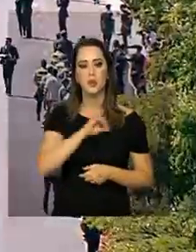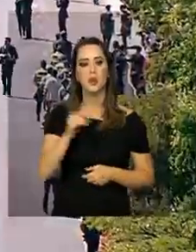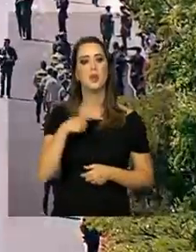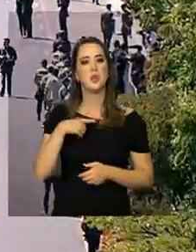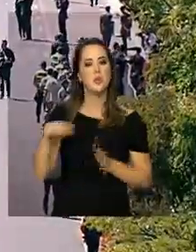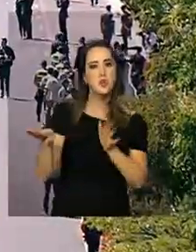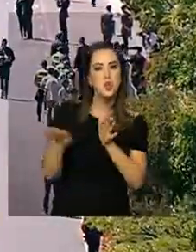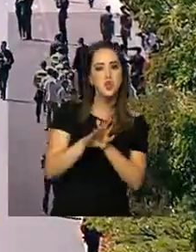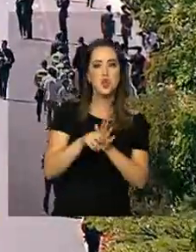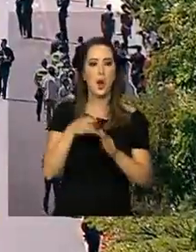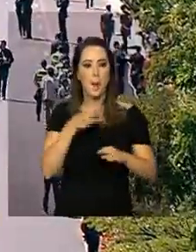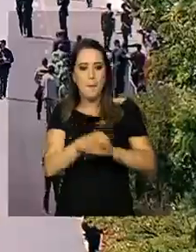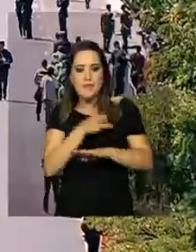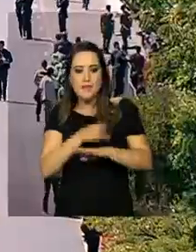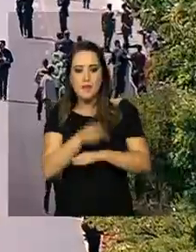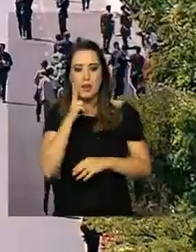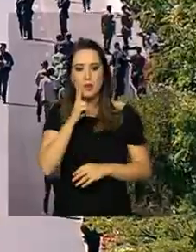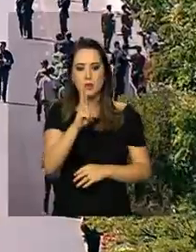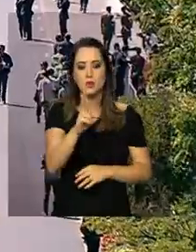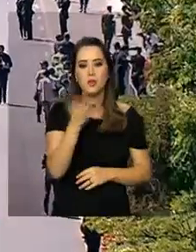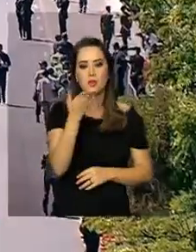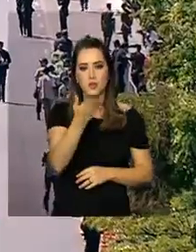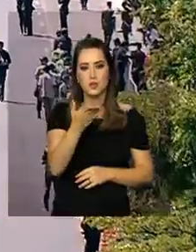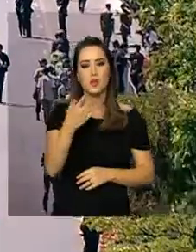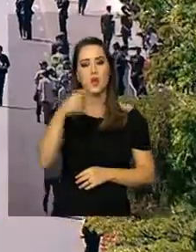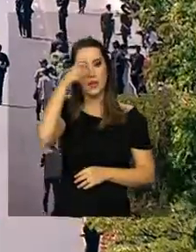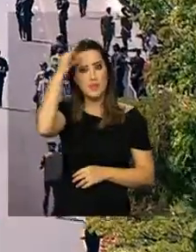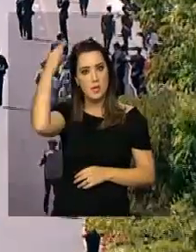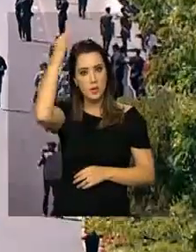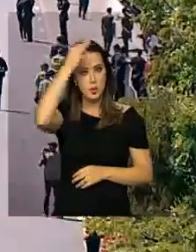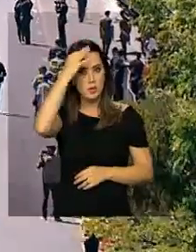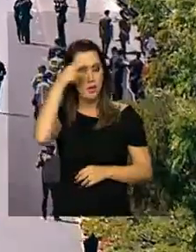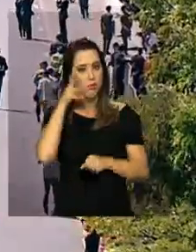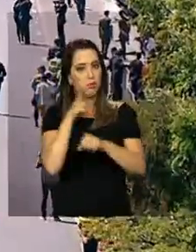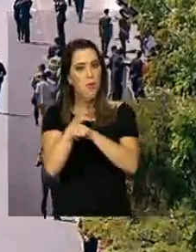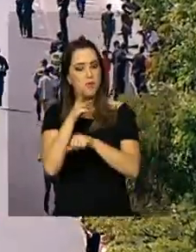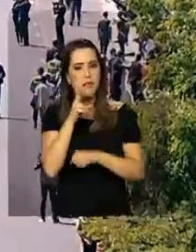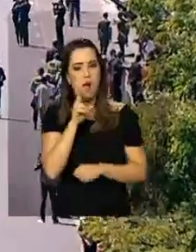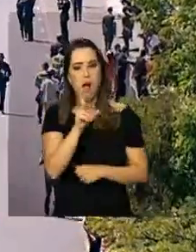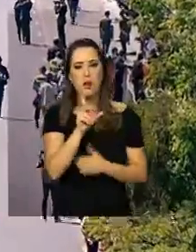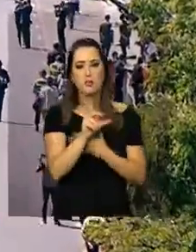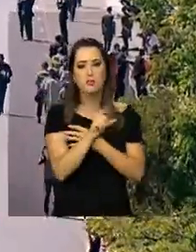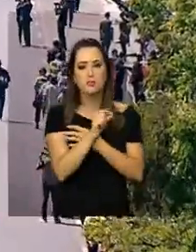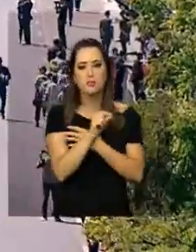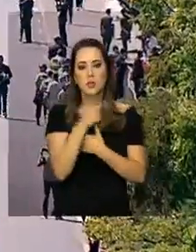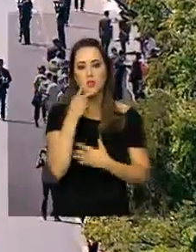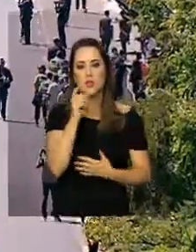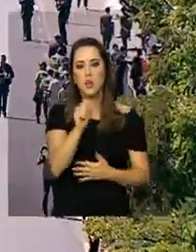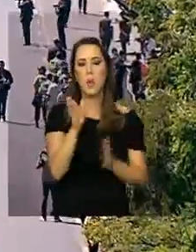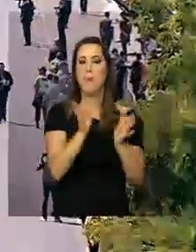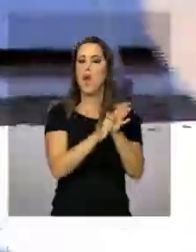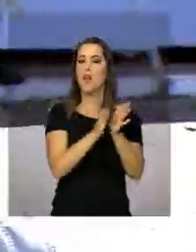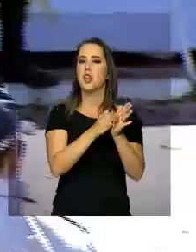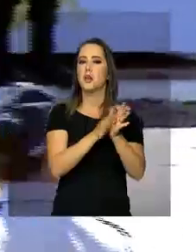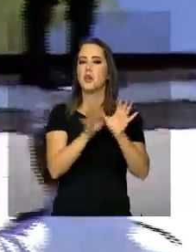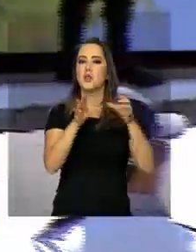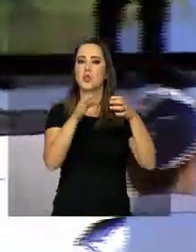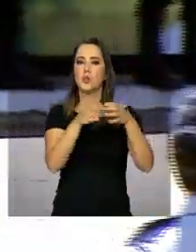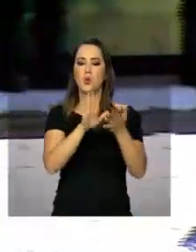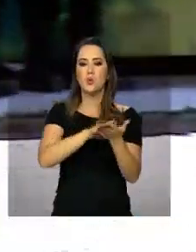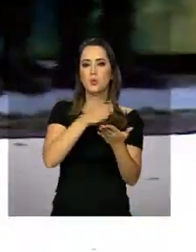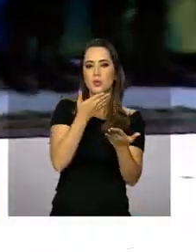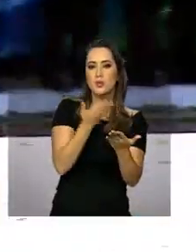de chegar mensagens aqui, ó. O Leonardo Lúcio, de Vitória, no Espírito Santo, mandou a mensagem dele dizendo parabéns, equipe de